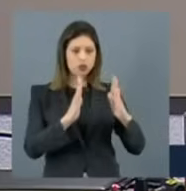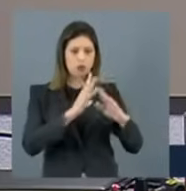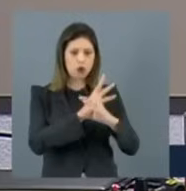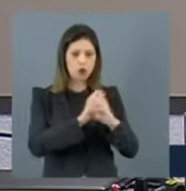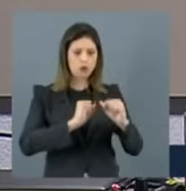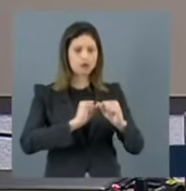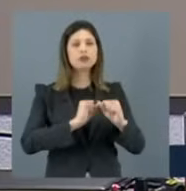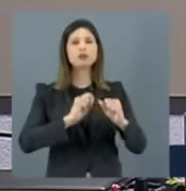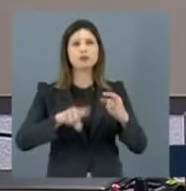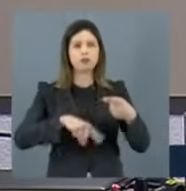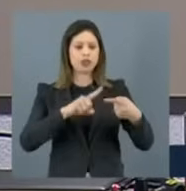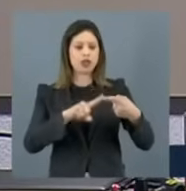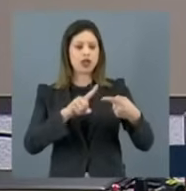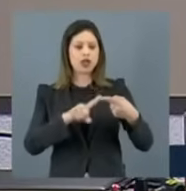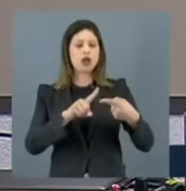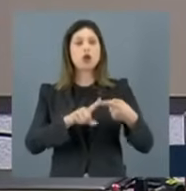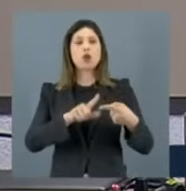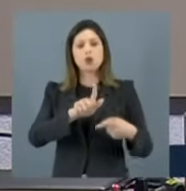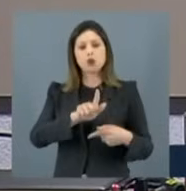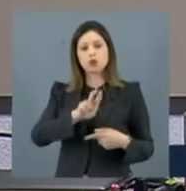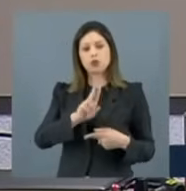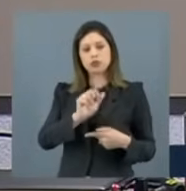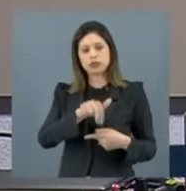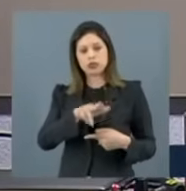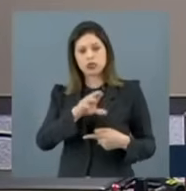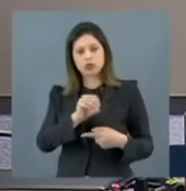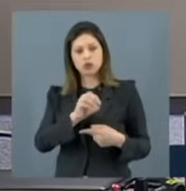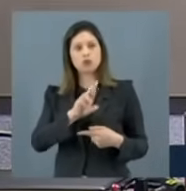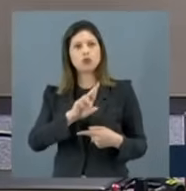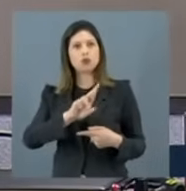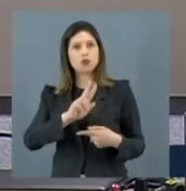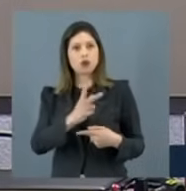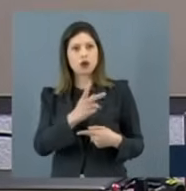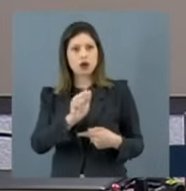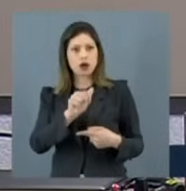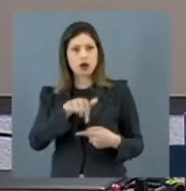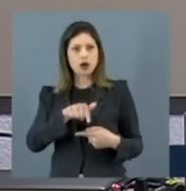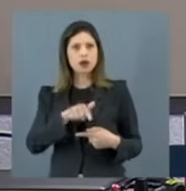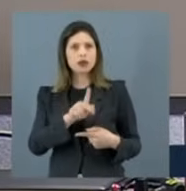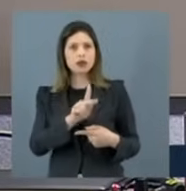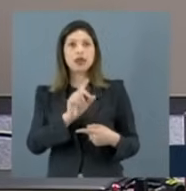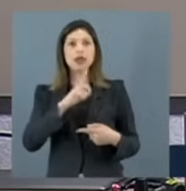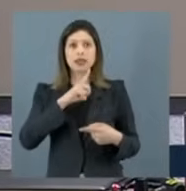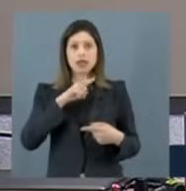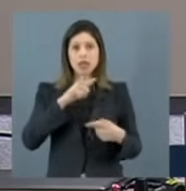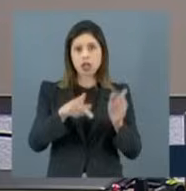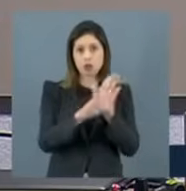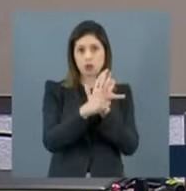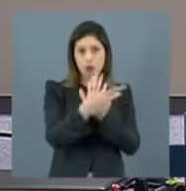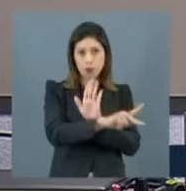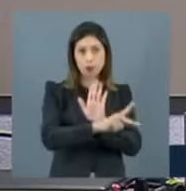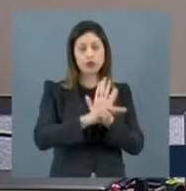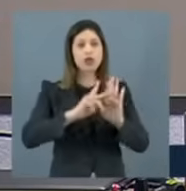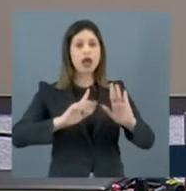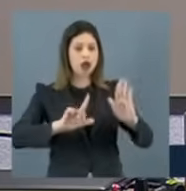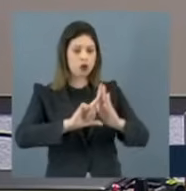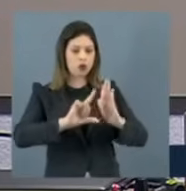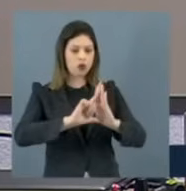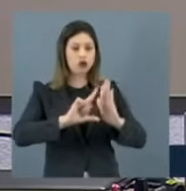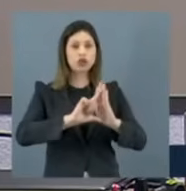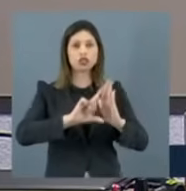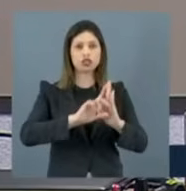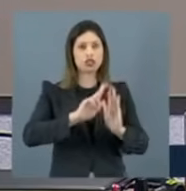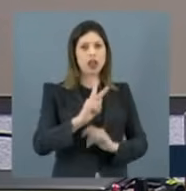Luciano Hang, proprietário da rede de lojas Avan, foi censurado nas suas